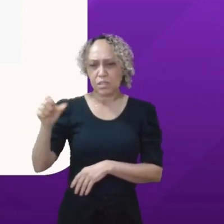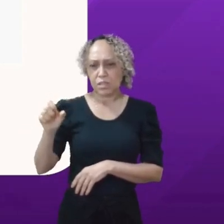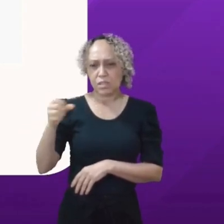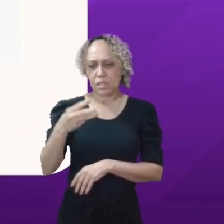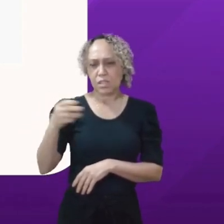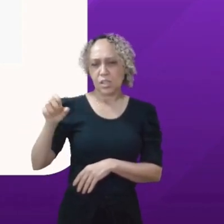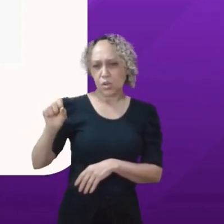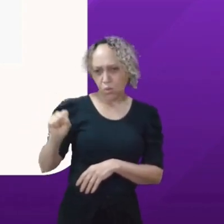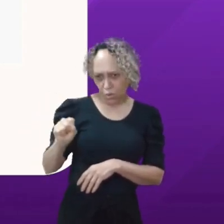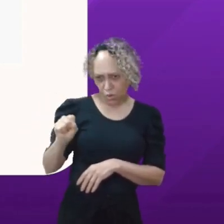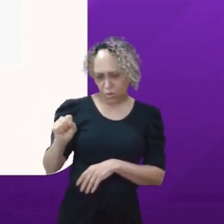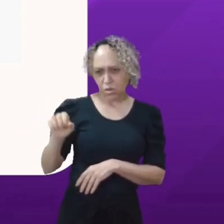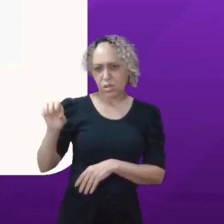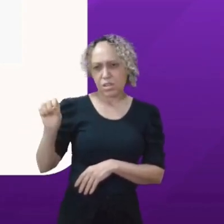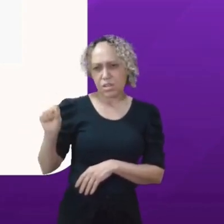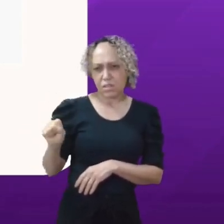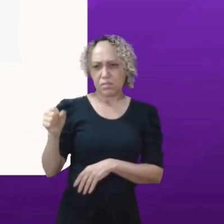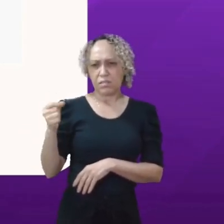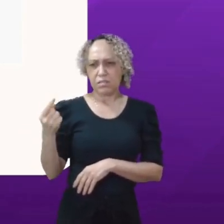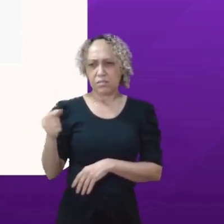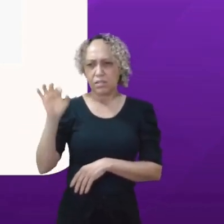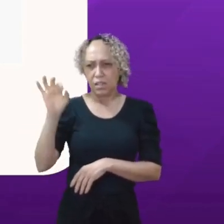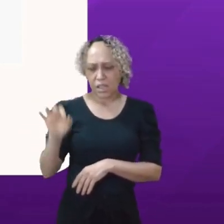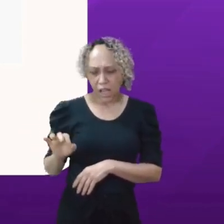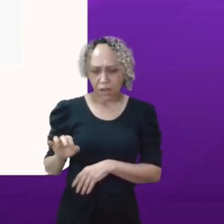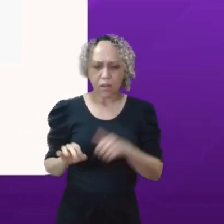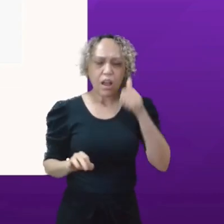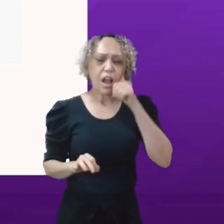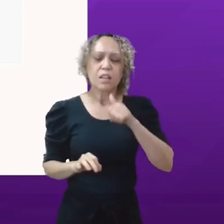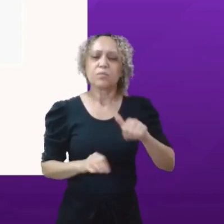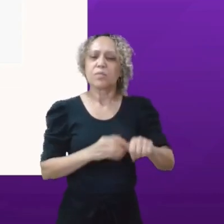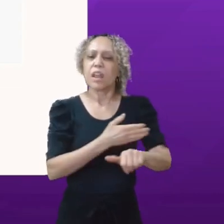2.238,86, as mulheres negras estavam oferecendo uma renda de R$